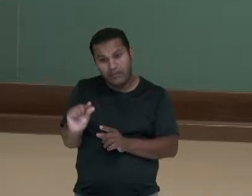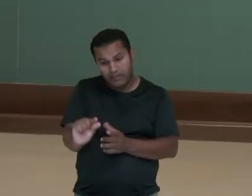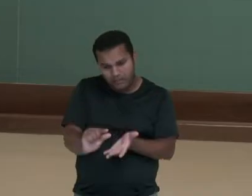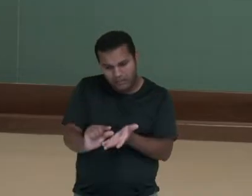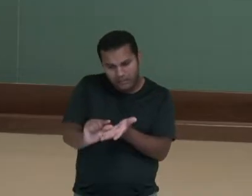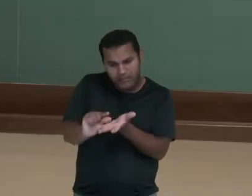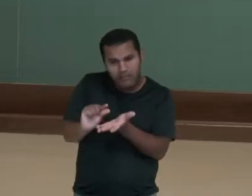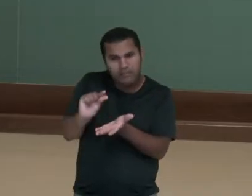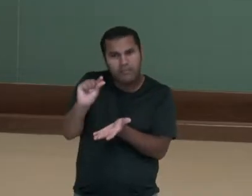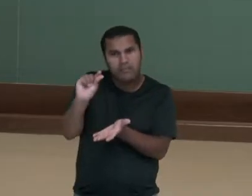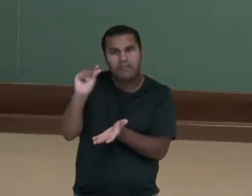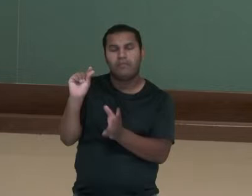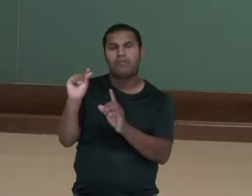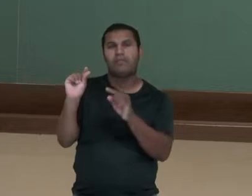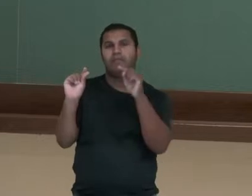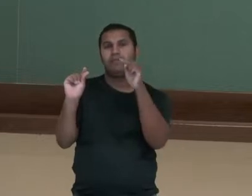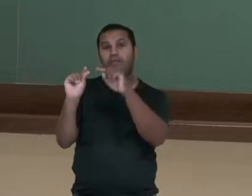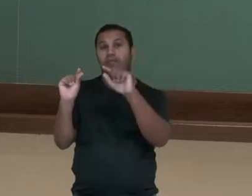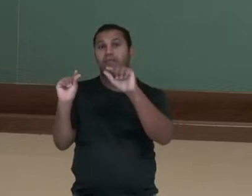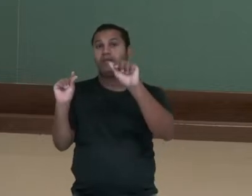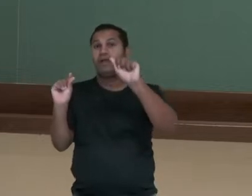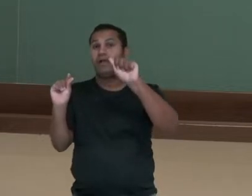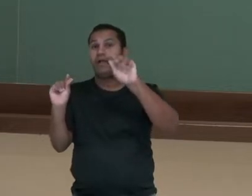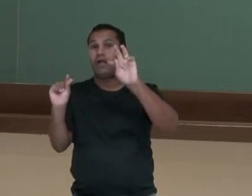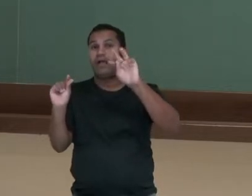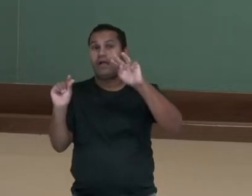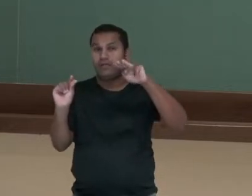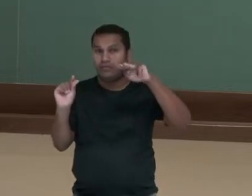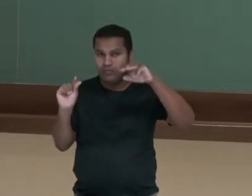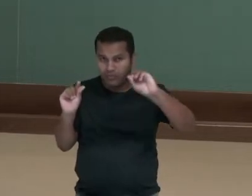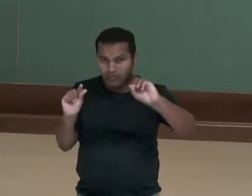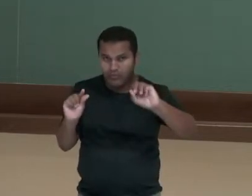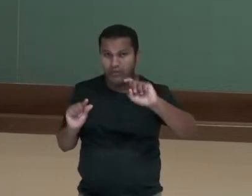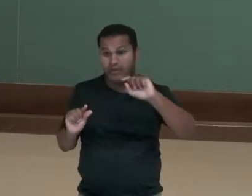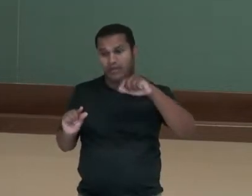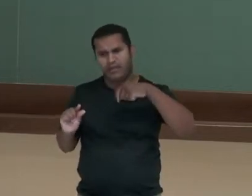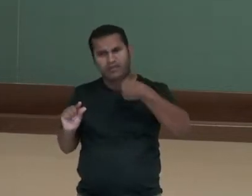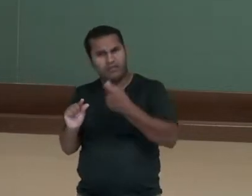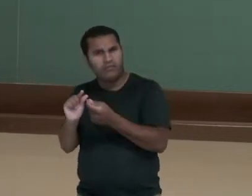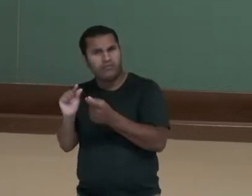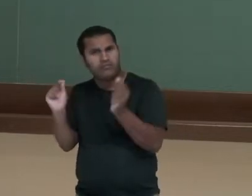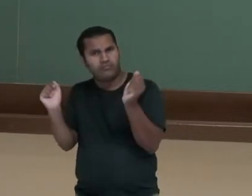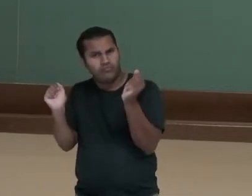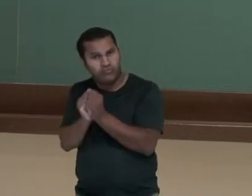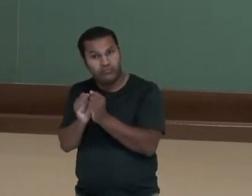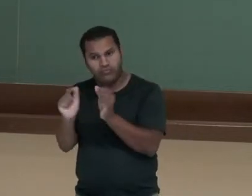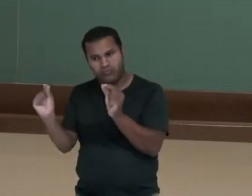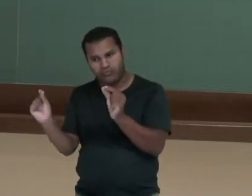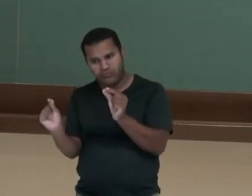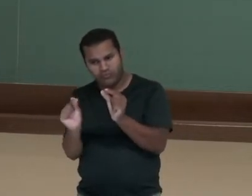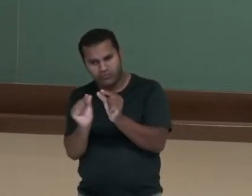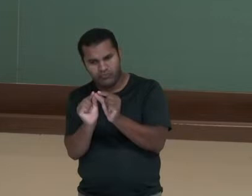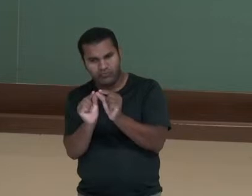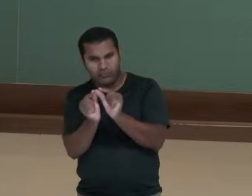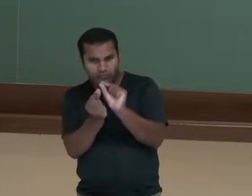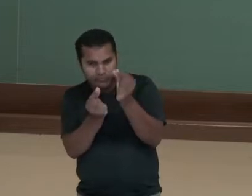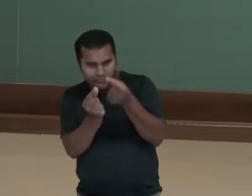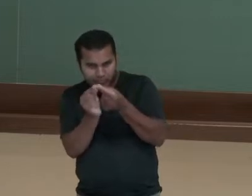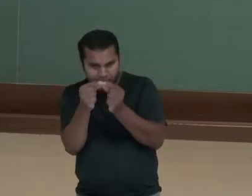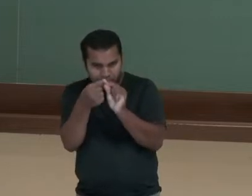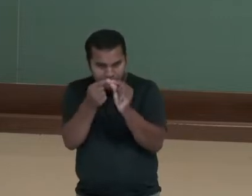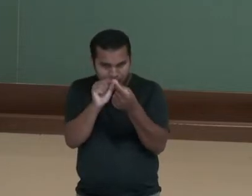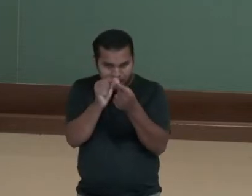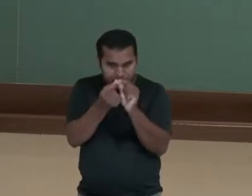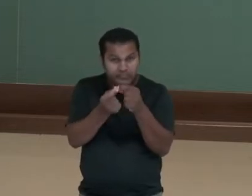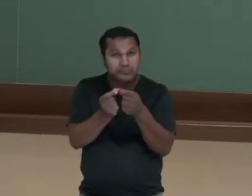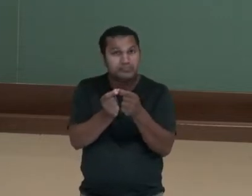e eu junto esse átomo com outros átomos, eu formo uma molécula. Essas moléculas elas vão se